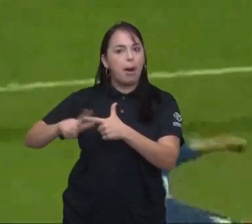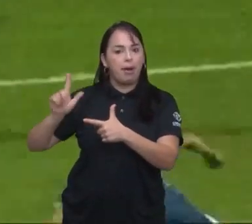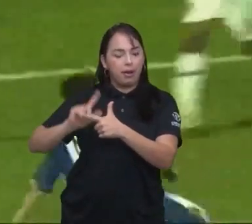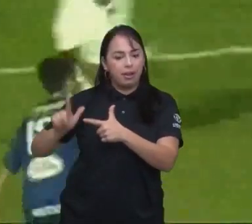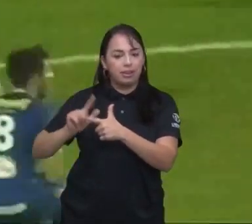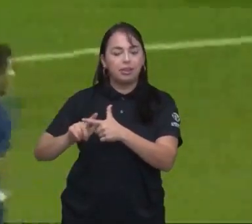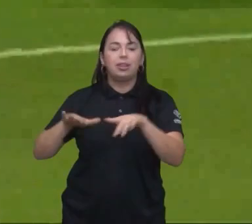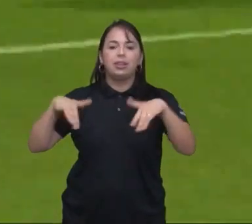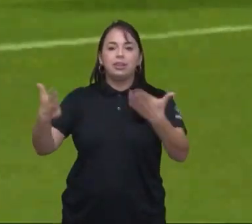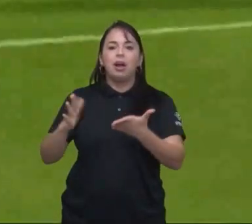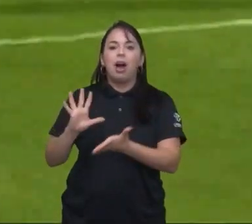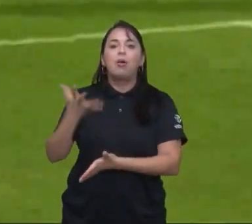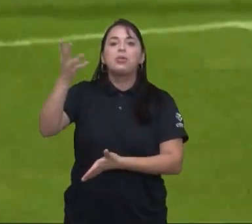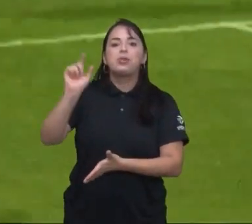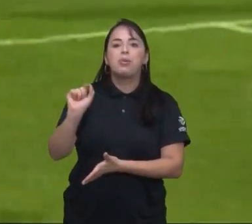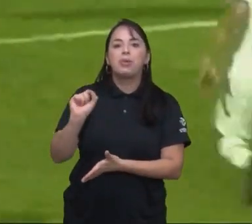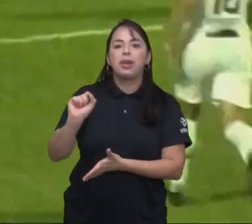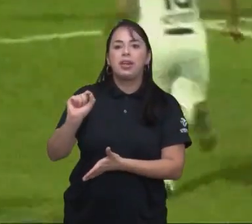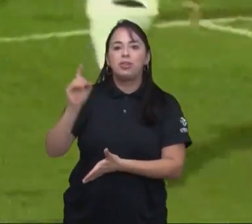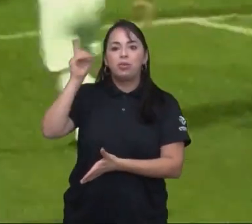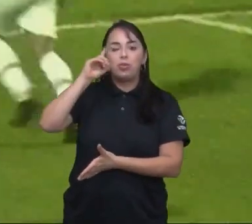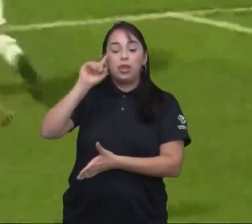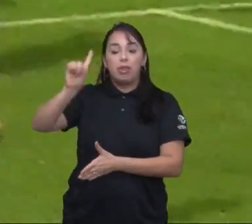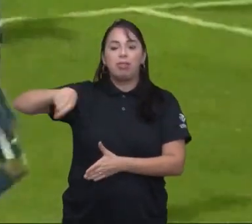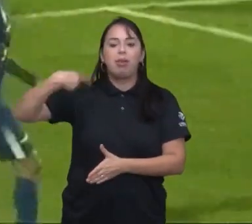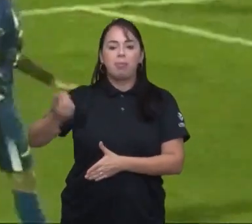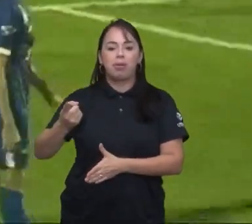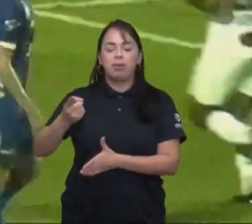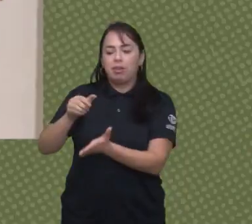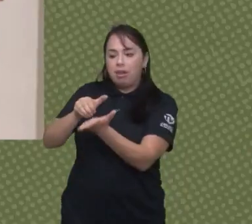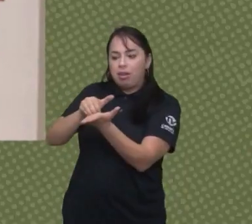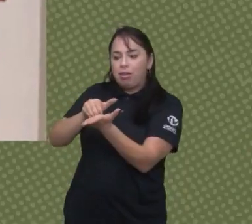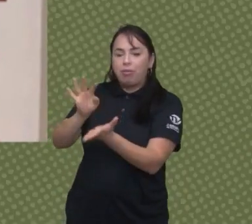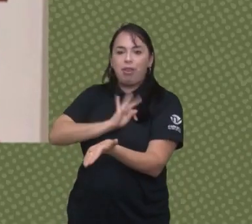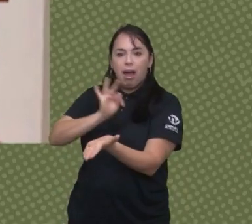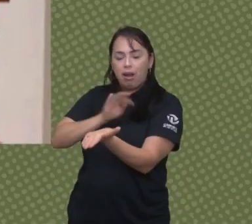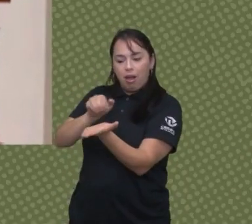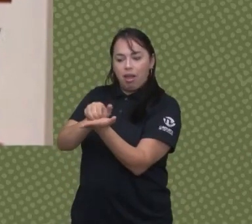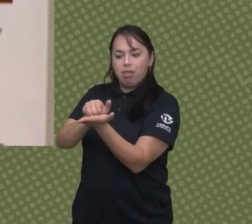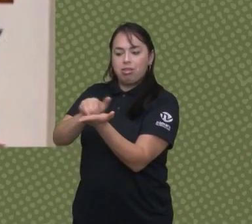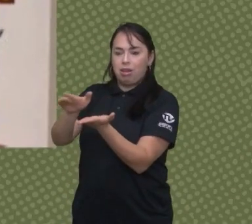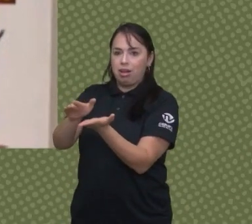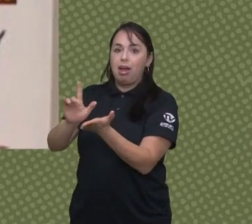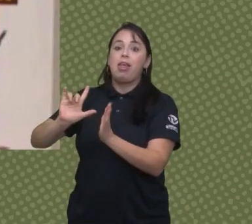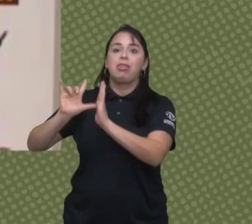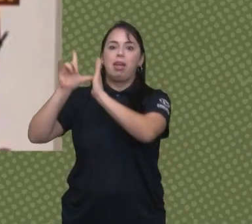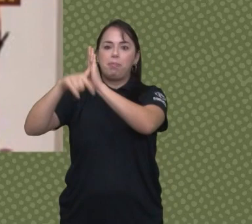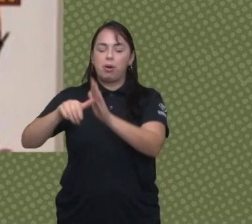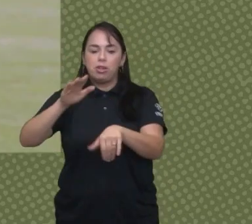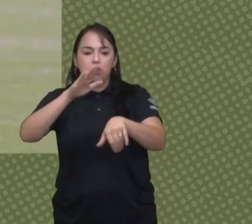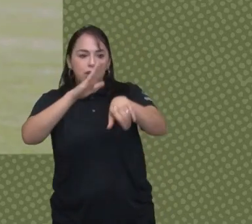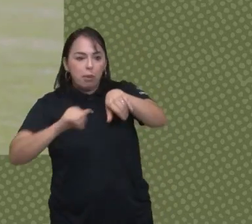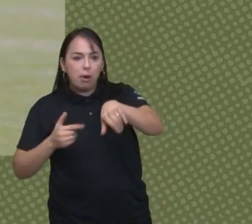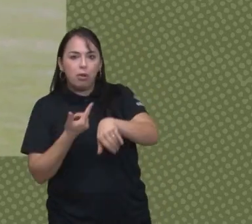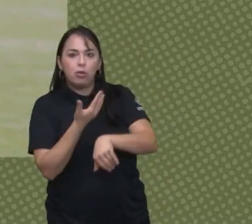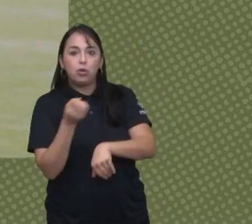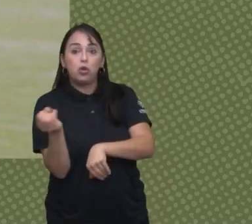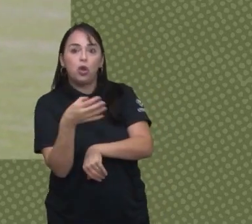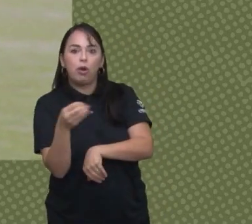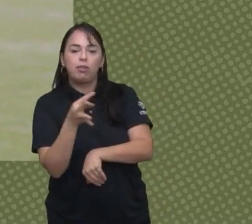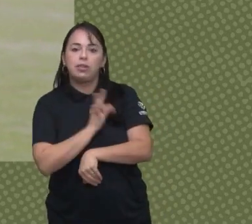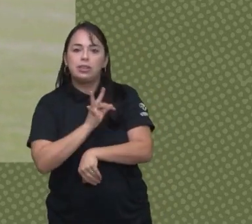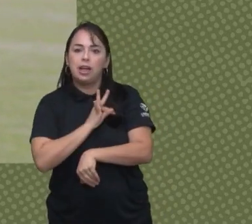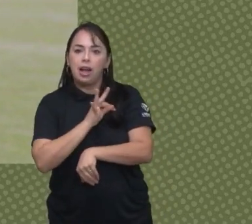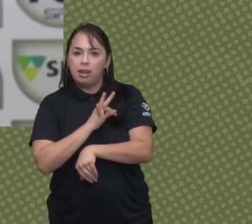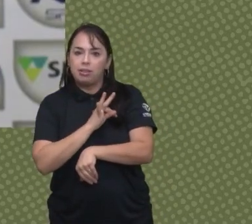Vale. Com essa derrota, no dia seguinte, a diretoria demitiu o técnico Edson Vieira e, na mesma nota, anunciou a chegada de um